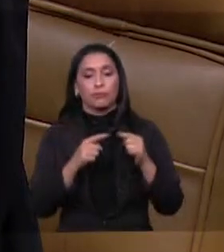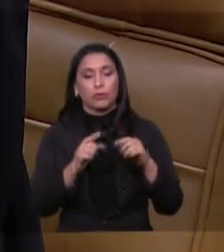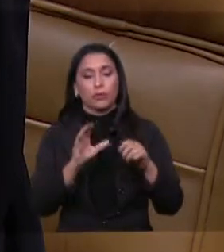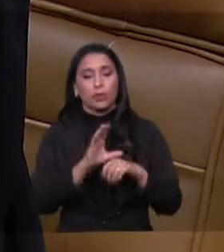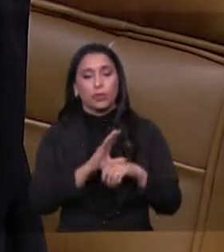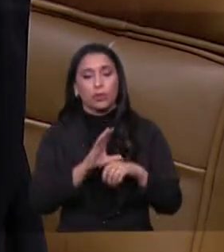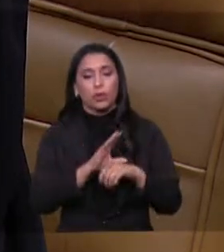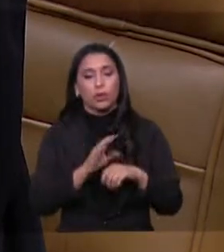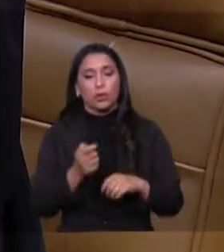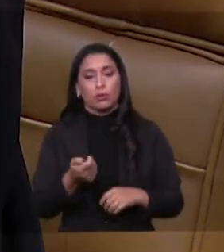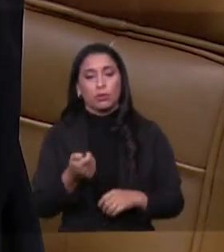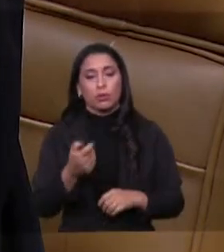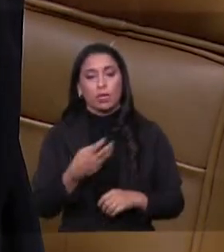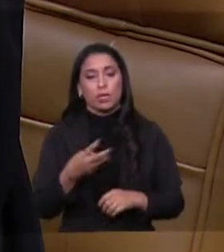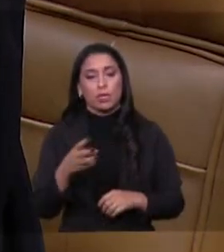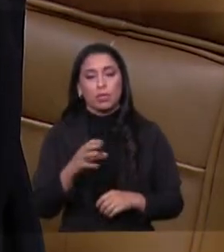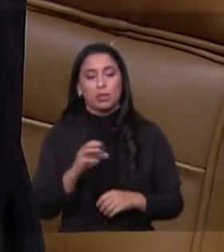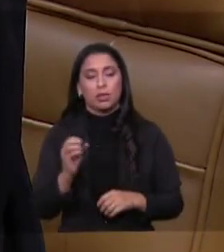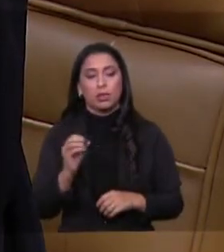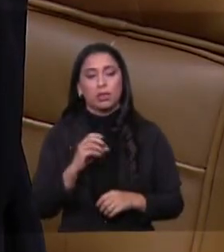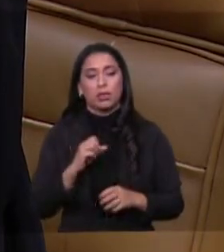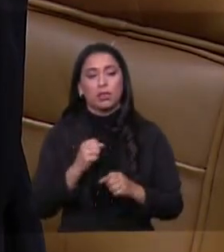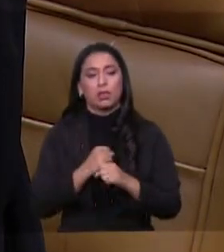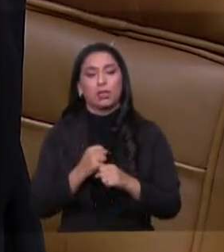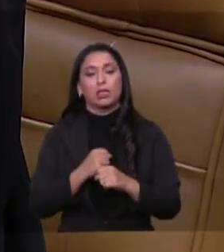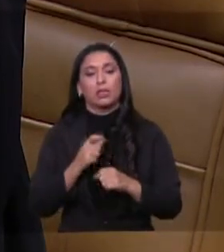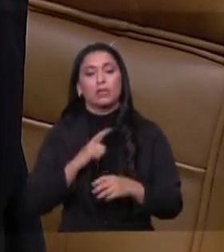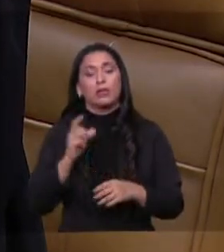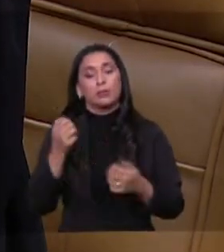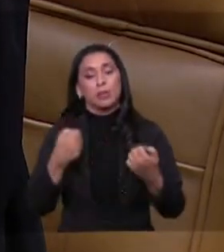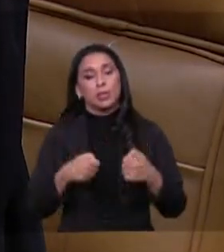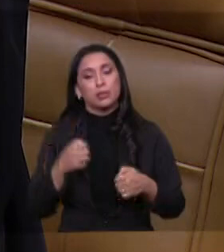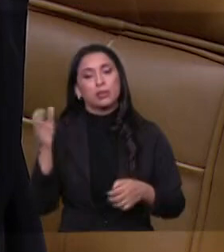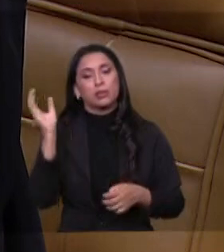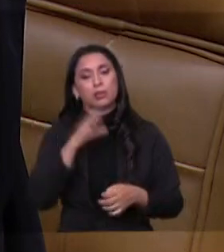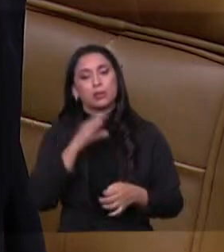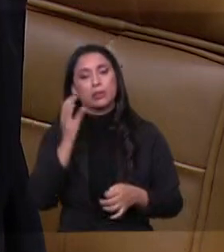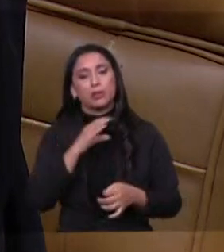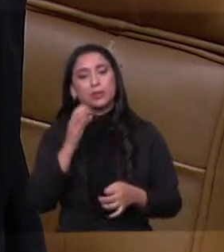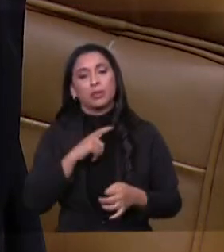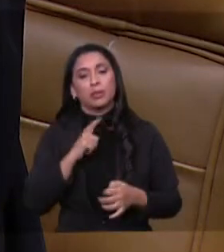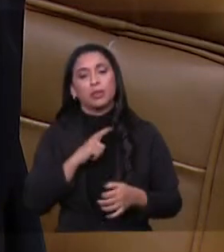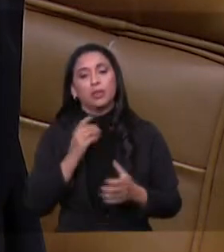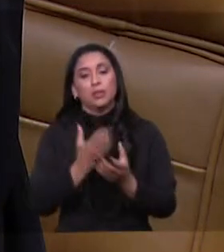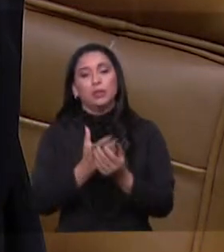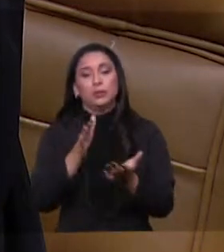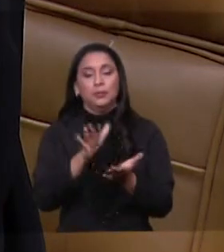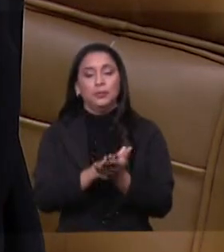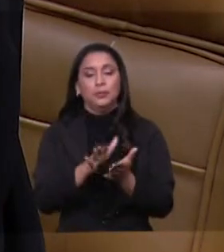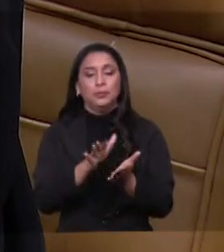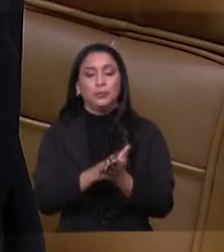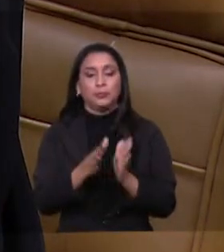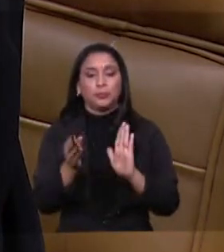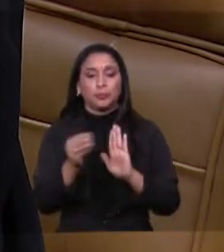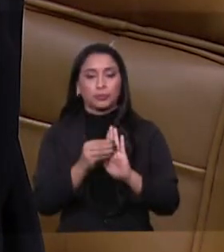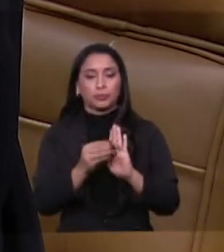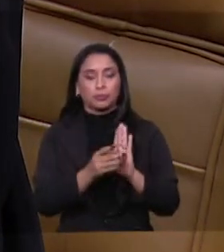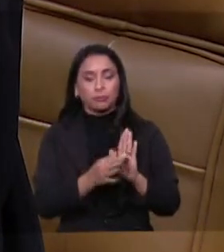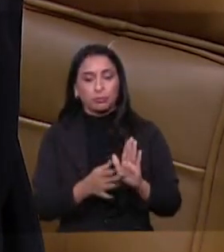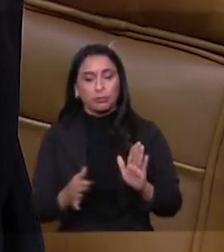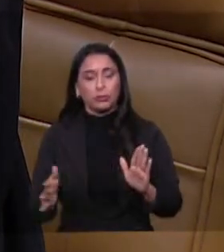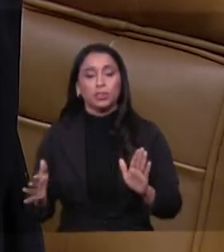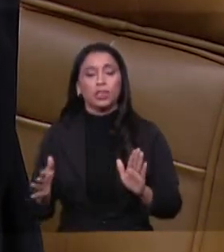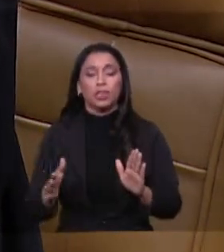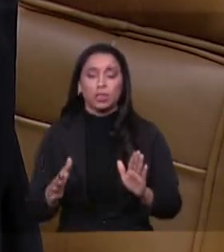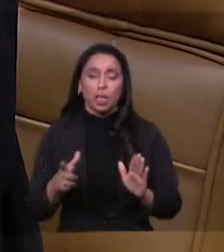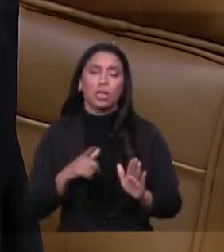há quase 30 anos, há que se primar pela celeridade e prioridade na tramitação dos processos de demarcação já em curso, como